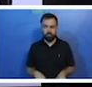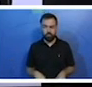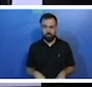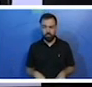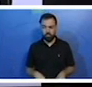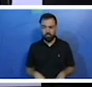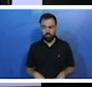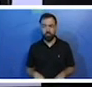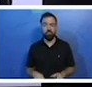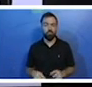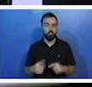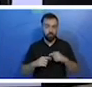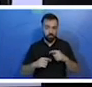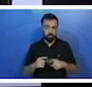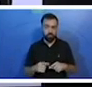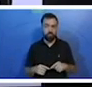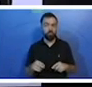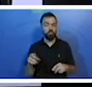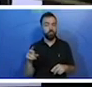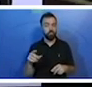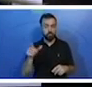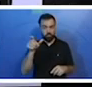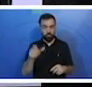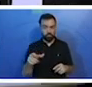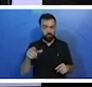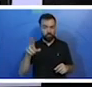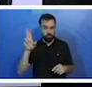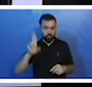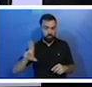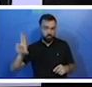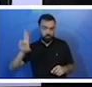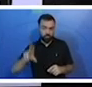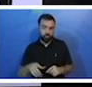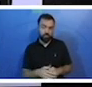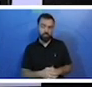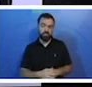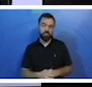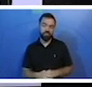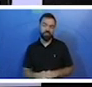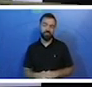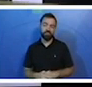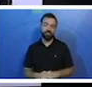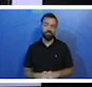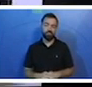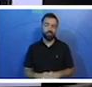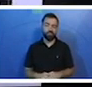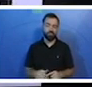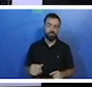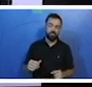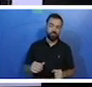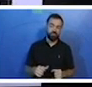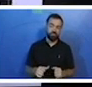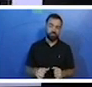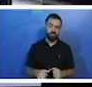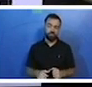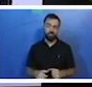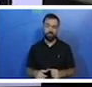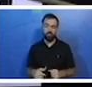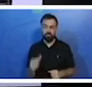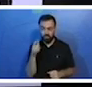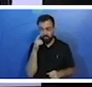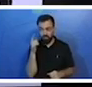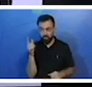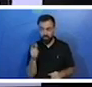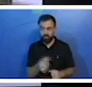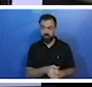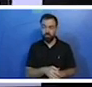alguns equipamentos que as pessoas estão utilizando para a prática desse esporte. Então nós podemos ver aqui a bicicleta, né? Nós podemos ver